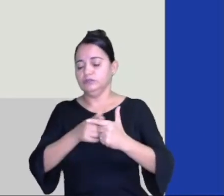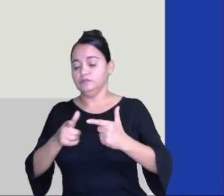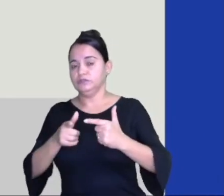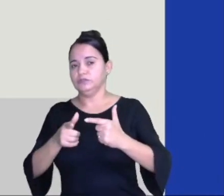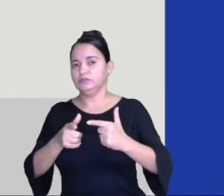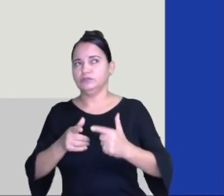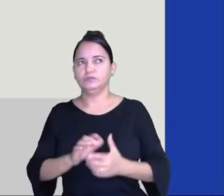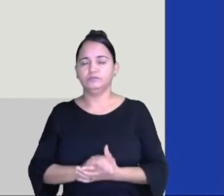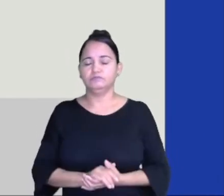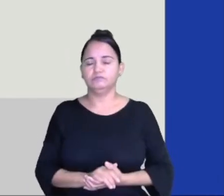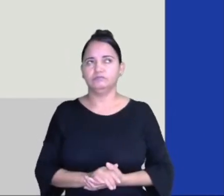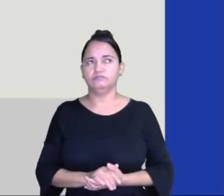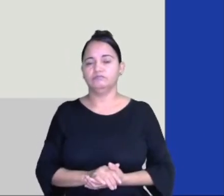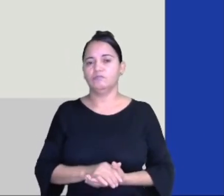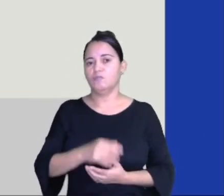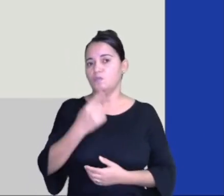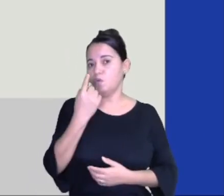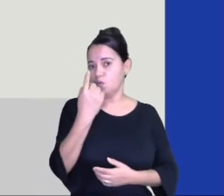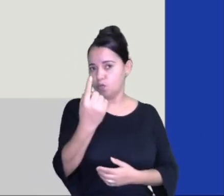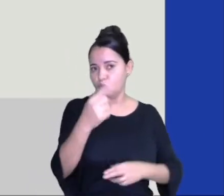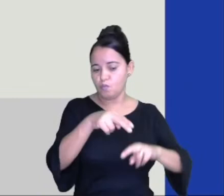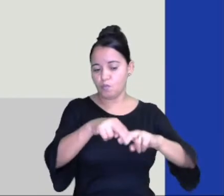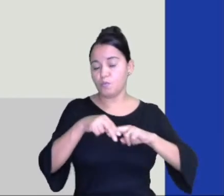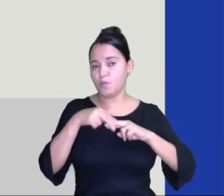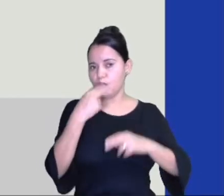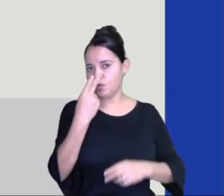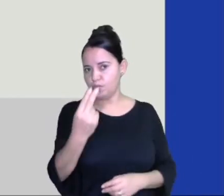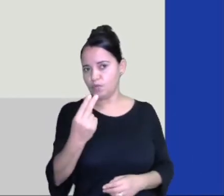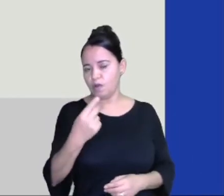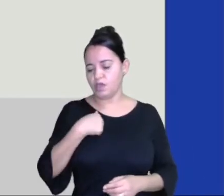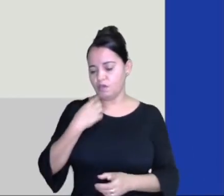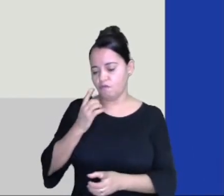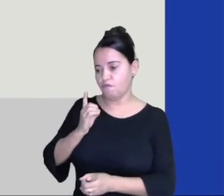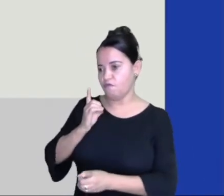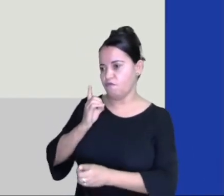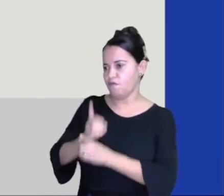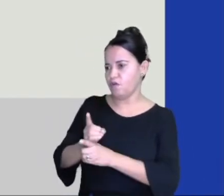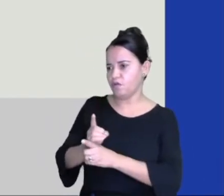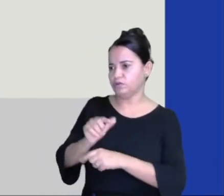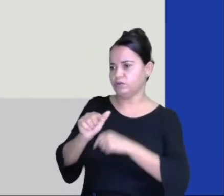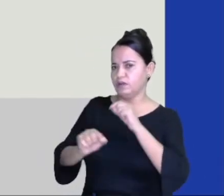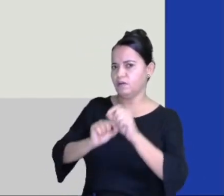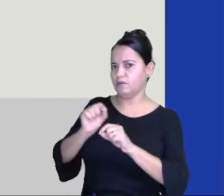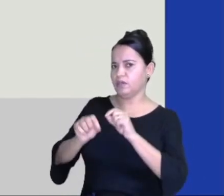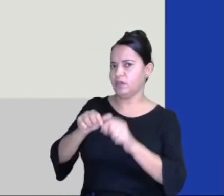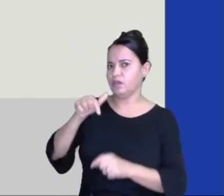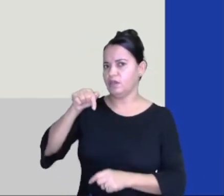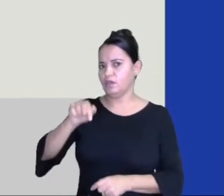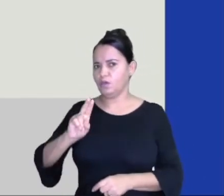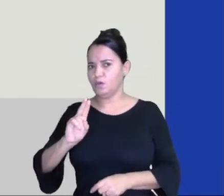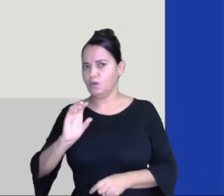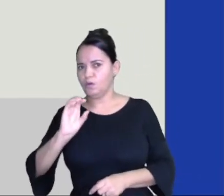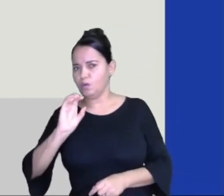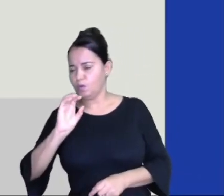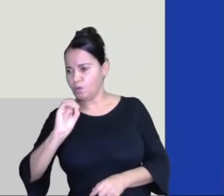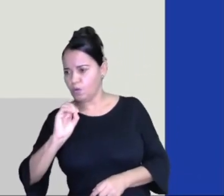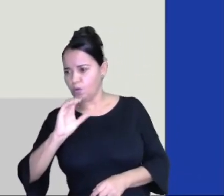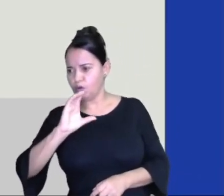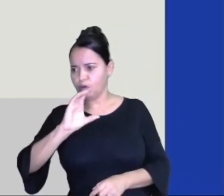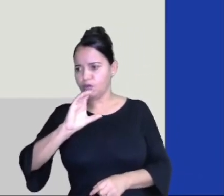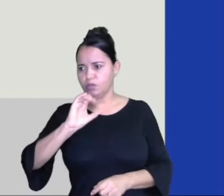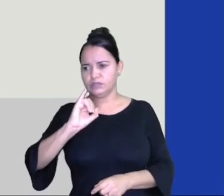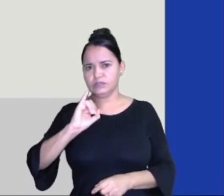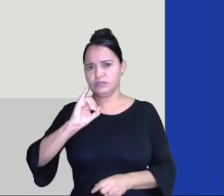dividendo, estou dividindo ali por um divisor, eu vou achar um quociente. E vai aparecer um zero ou um número, não um